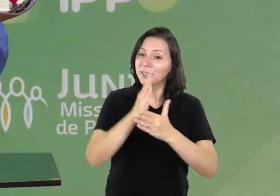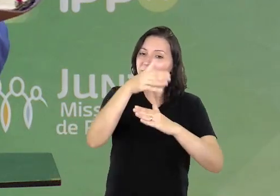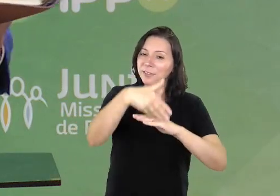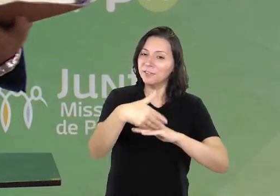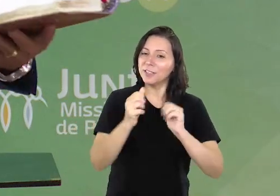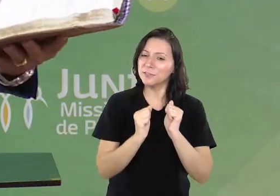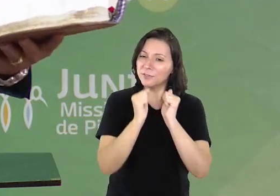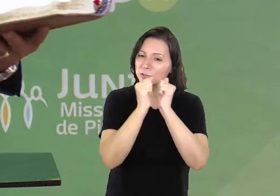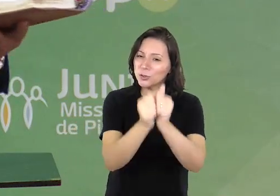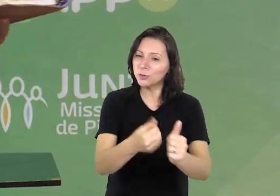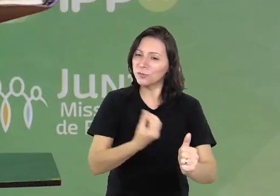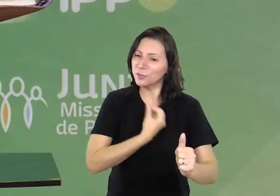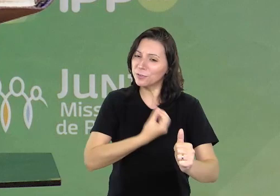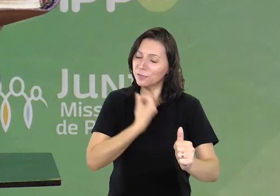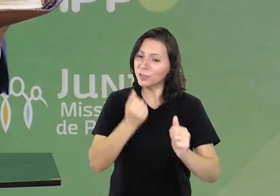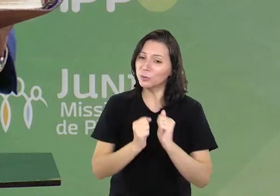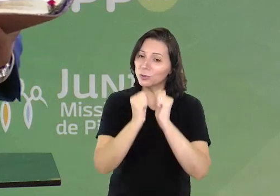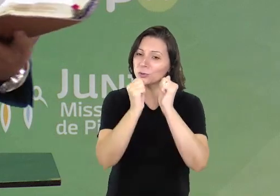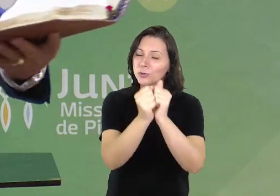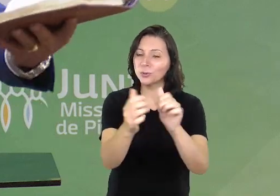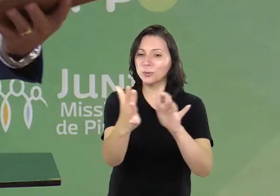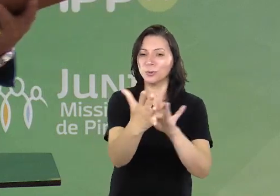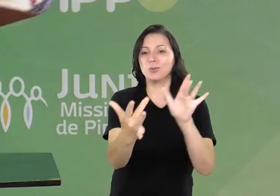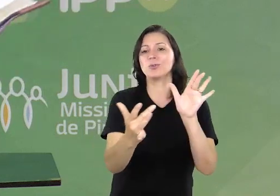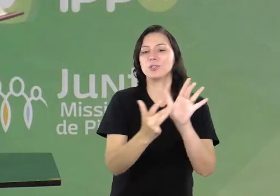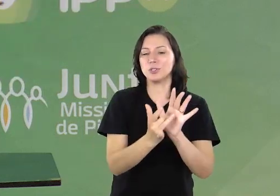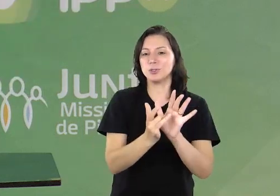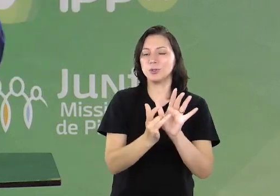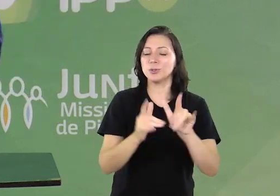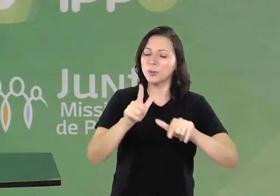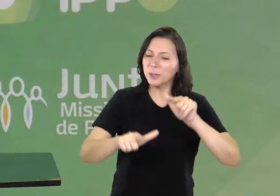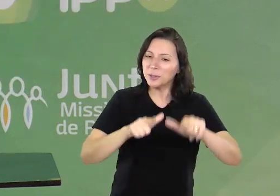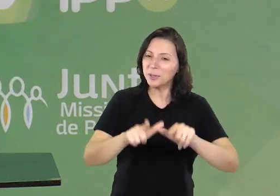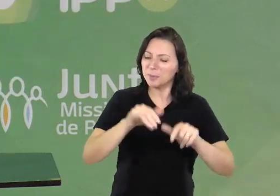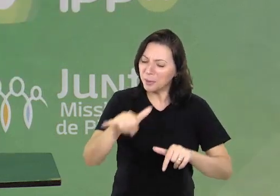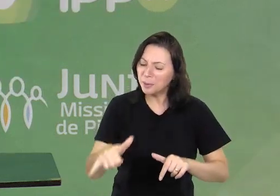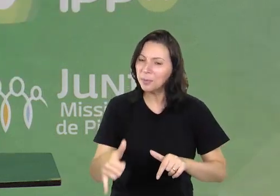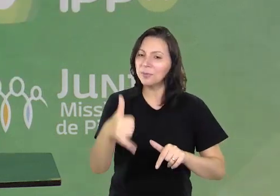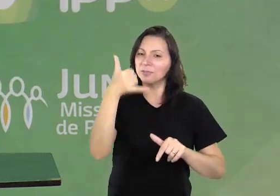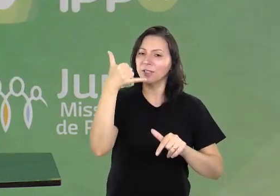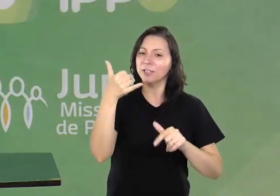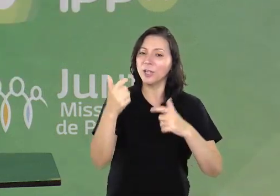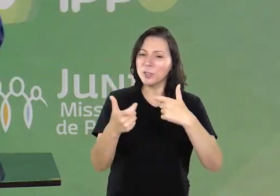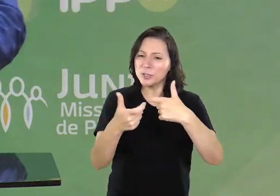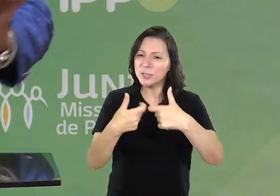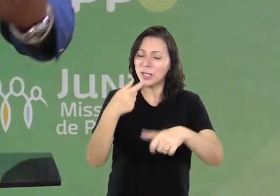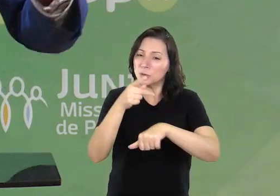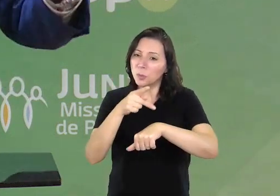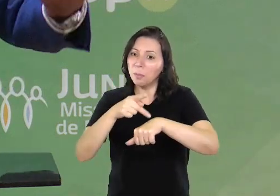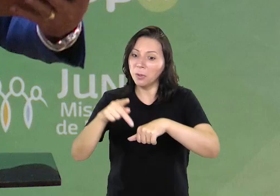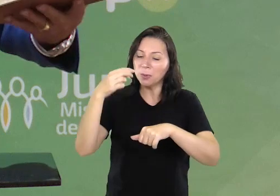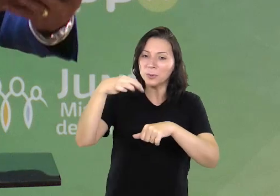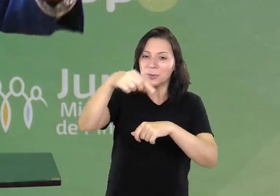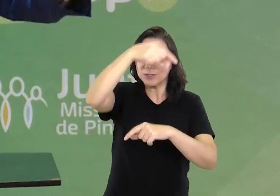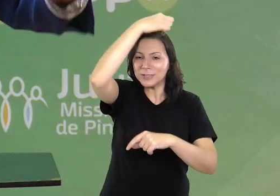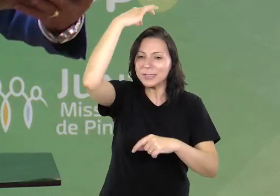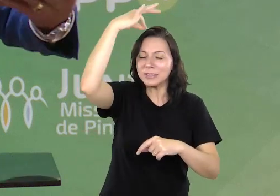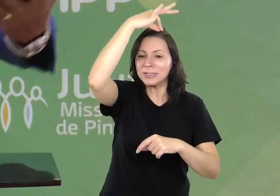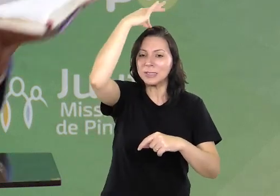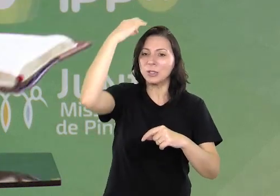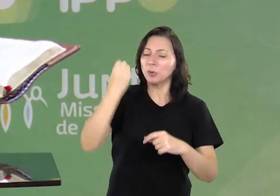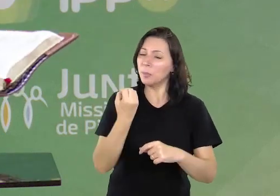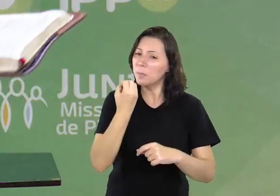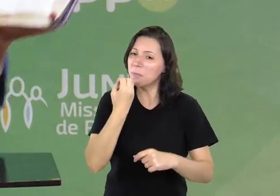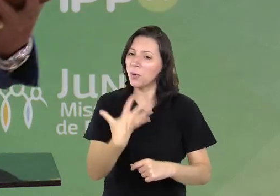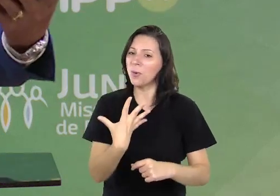promove a glória de Deus e não é vão o nosso trabalho em Jesus o sexo puro e santo eleitoso no